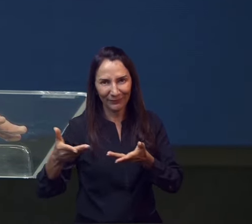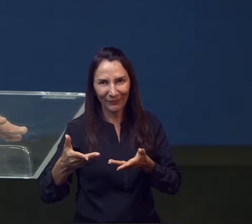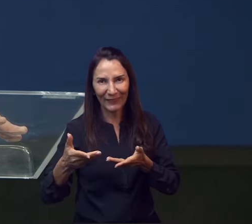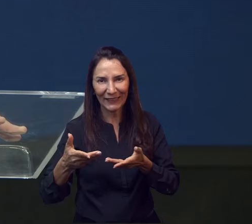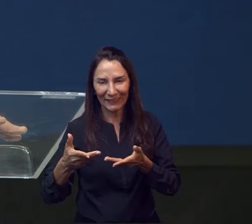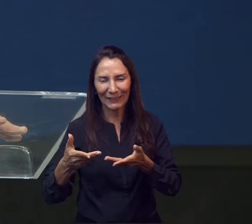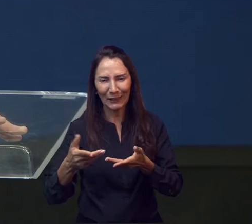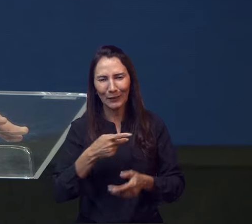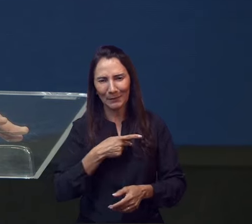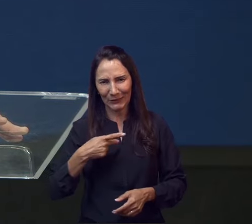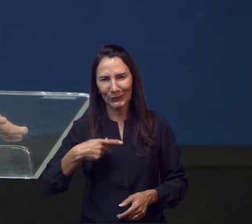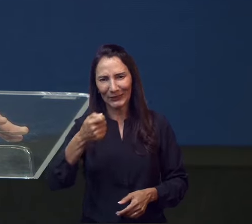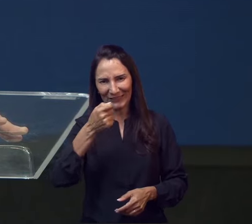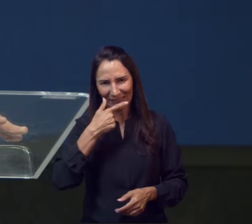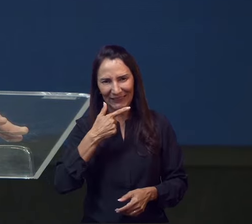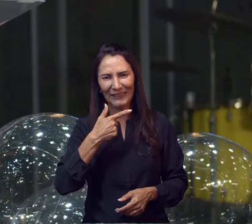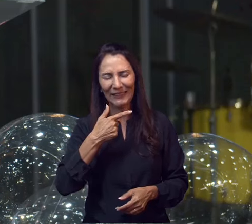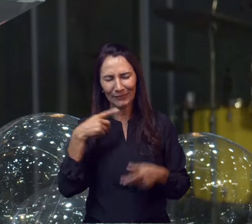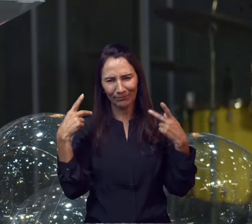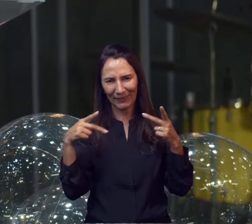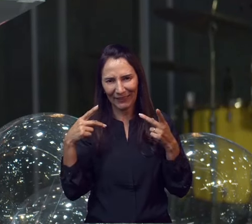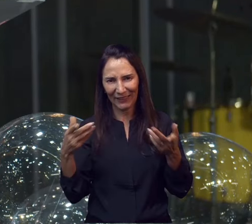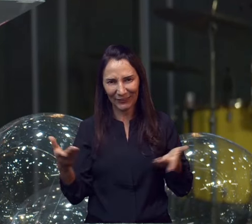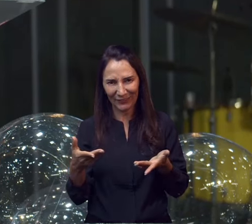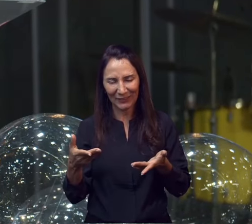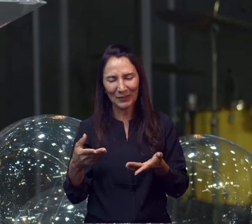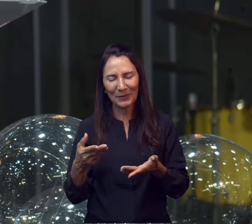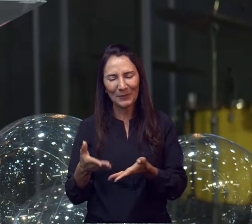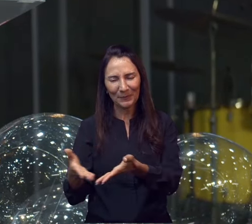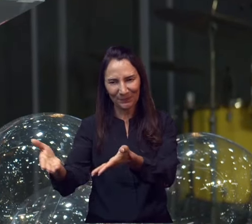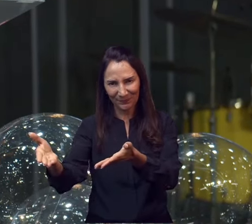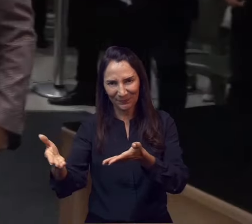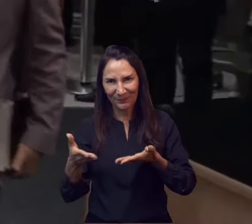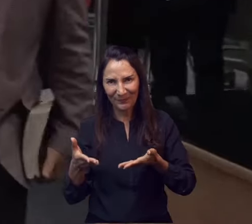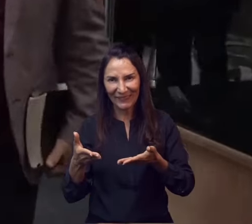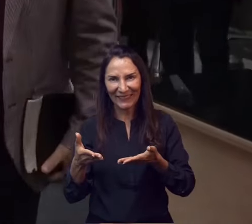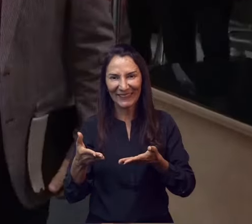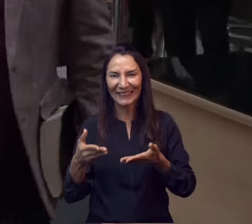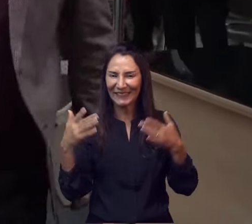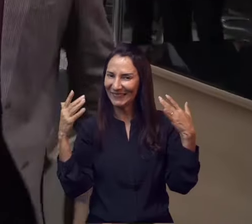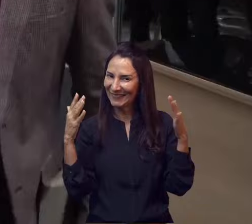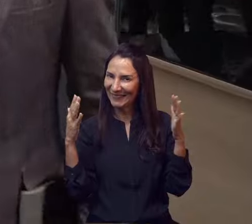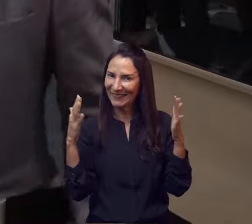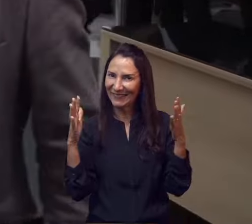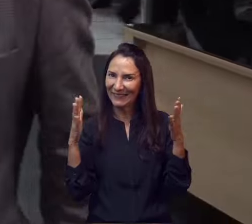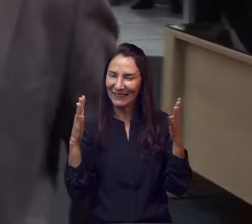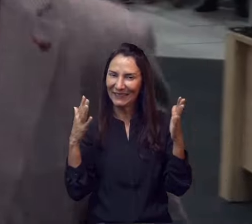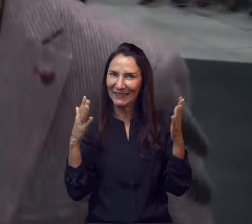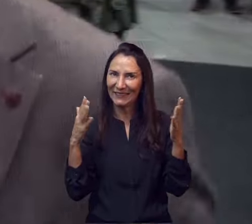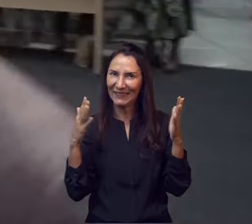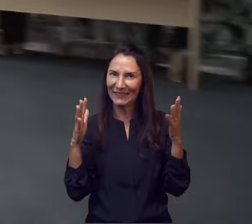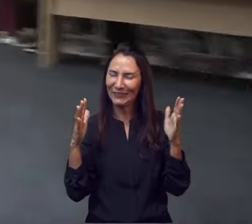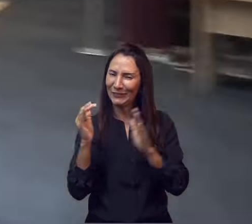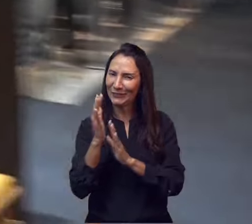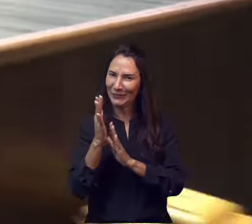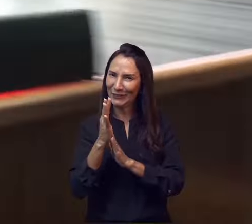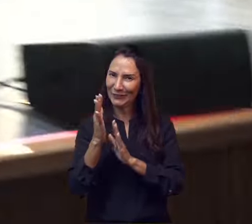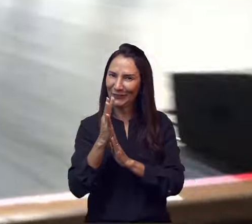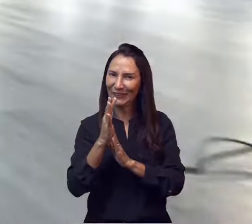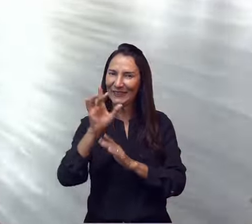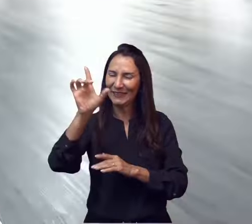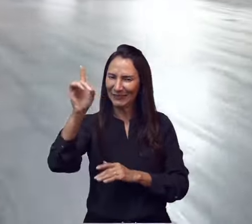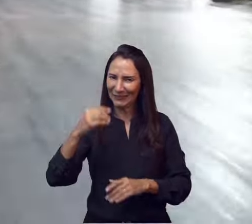Pastor Silas Malafaia em Cáceres vamos receber uma salva de Palma louvando a Deus pela vida do pastor